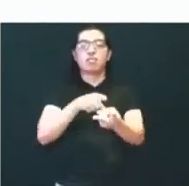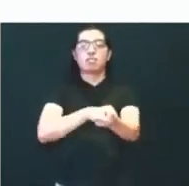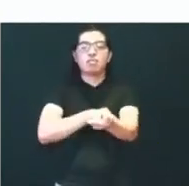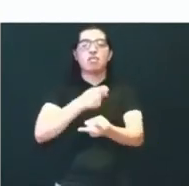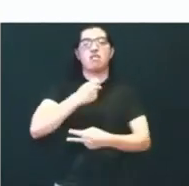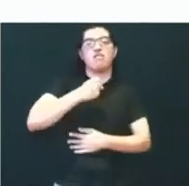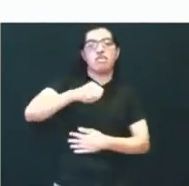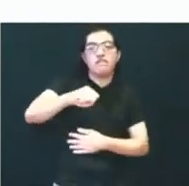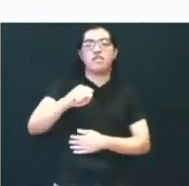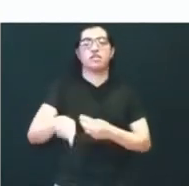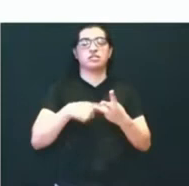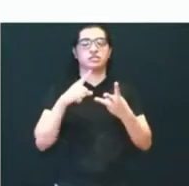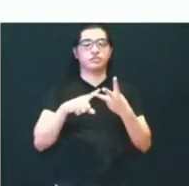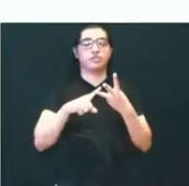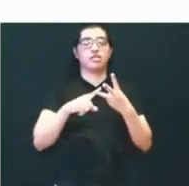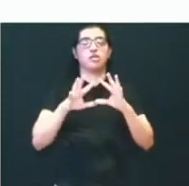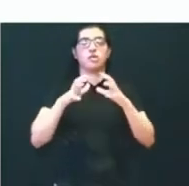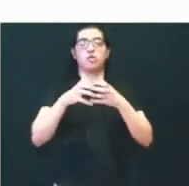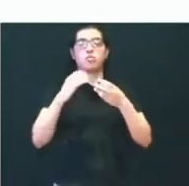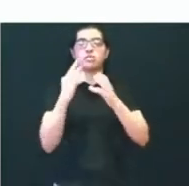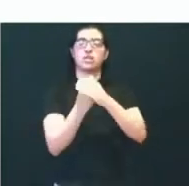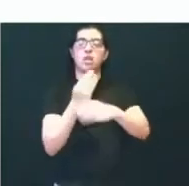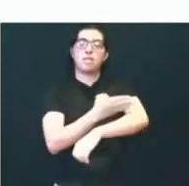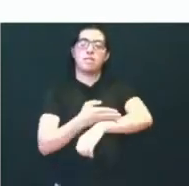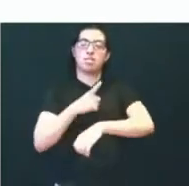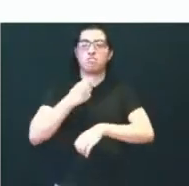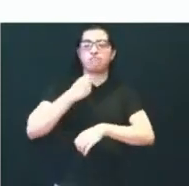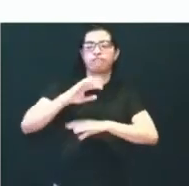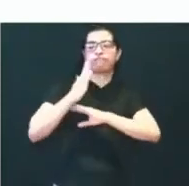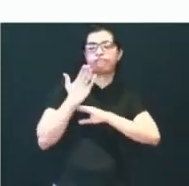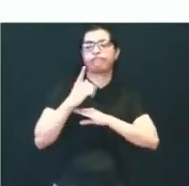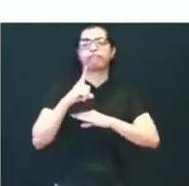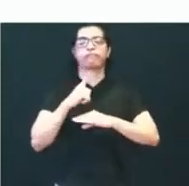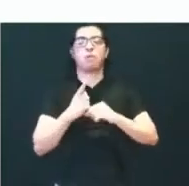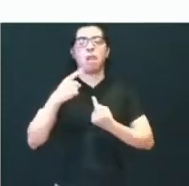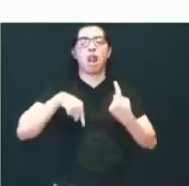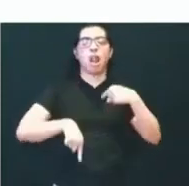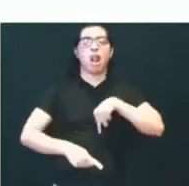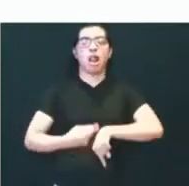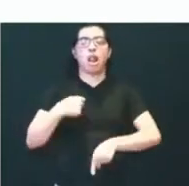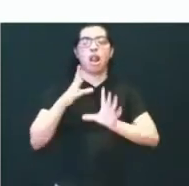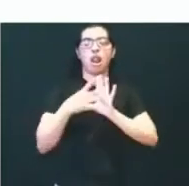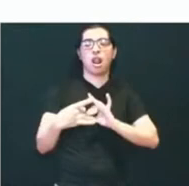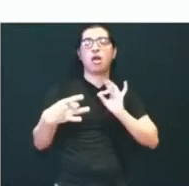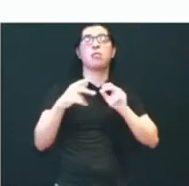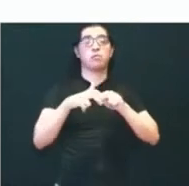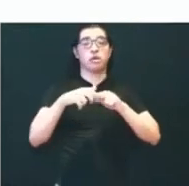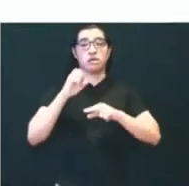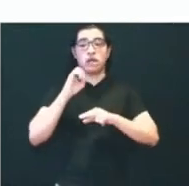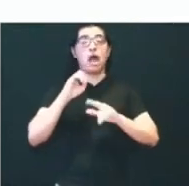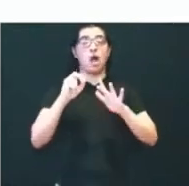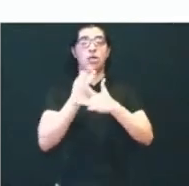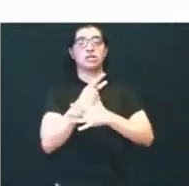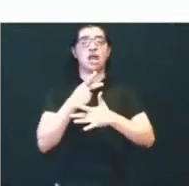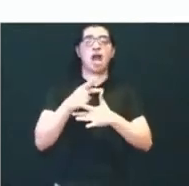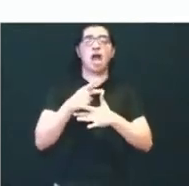imunidade às células brancas, a participação na coagulação das plaquetas, se alguma coisa interfere